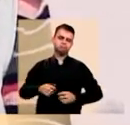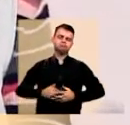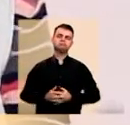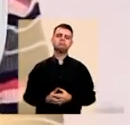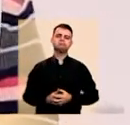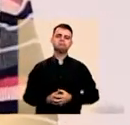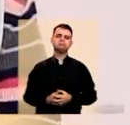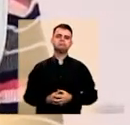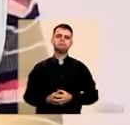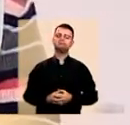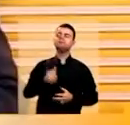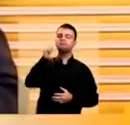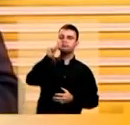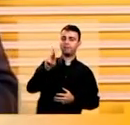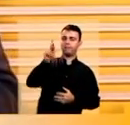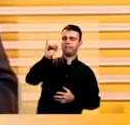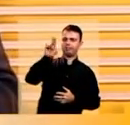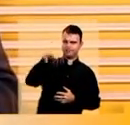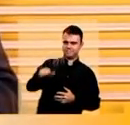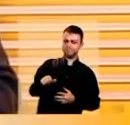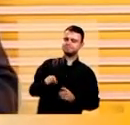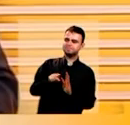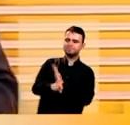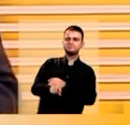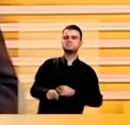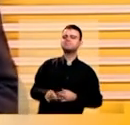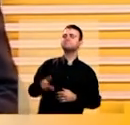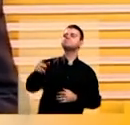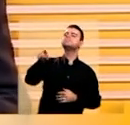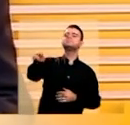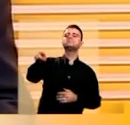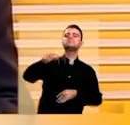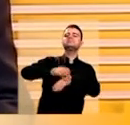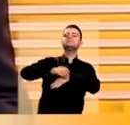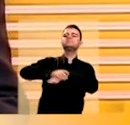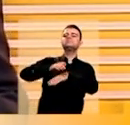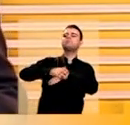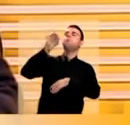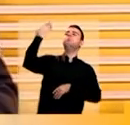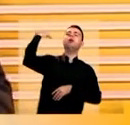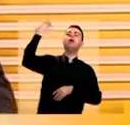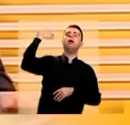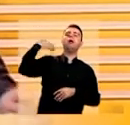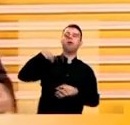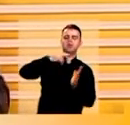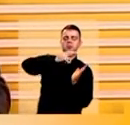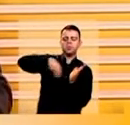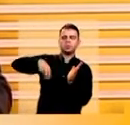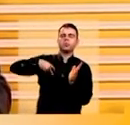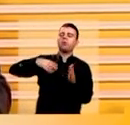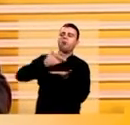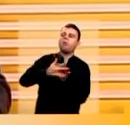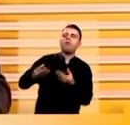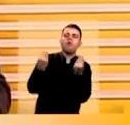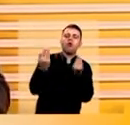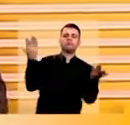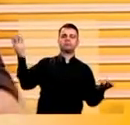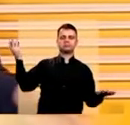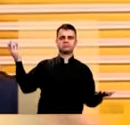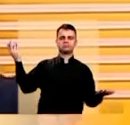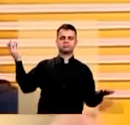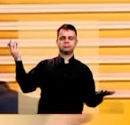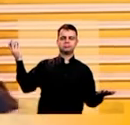construir essa bibliografia dele. Ô Karine, no seu caso, a sua experiência pessoal, quando é que você foi picada pelo bichinho da